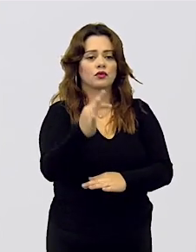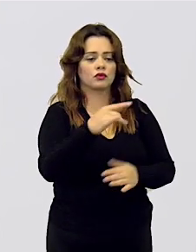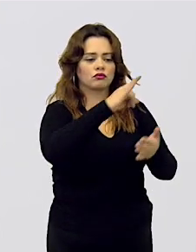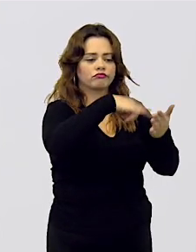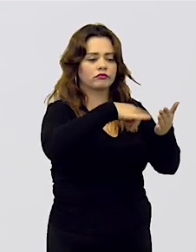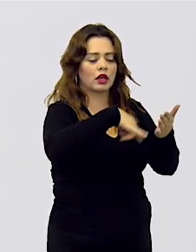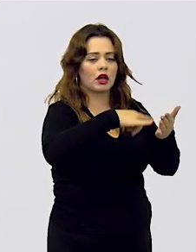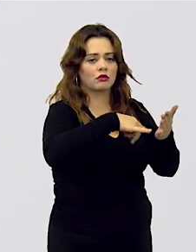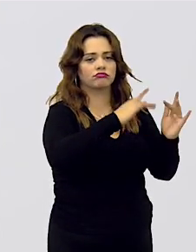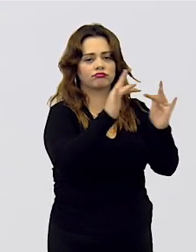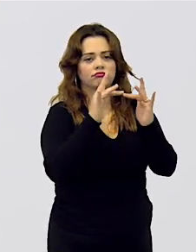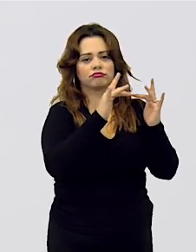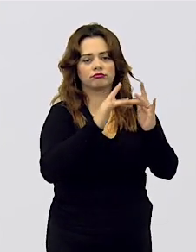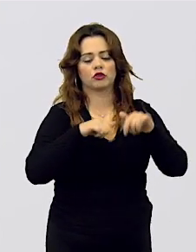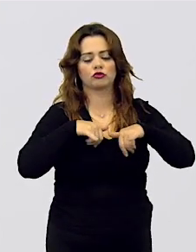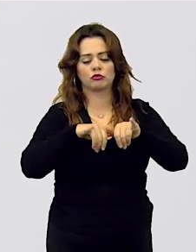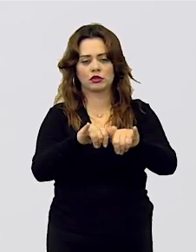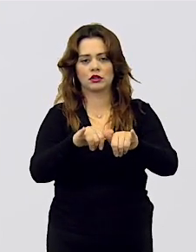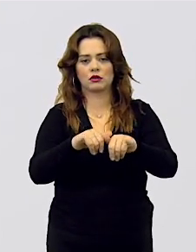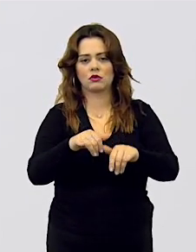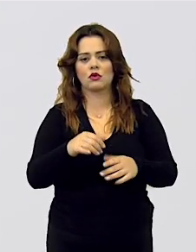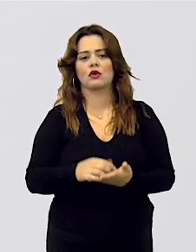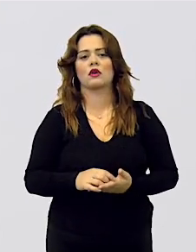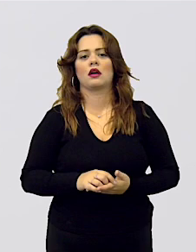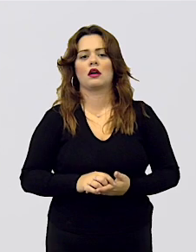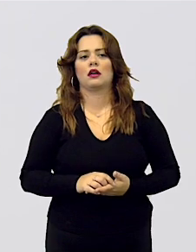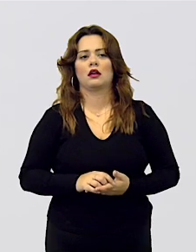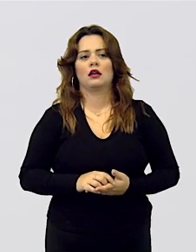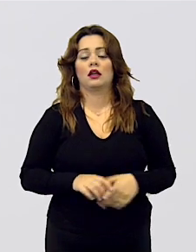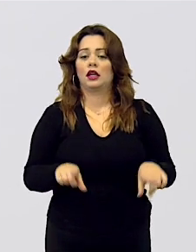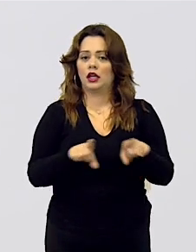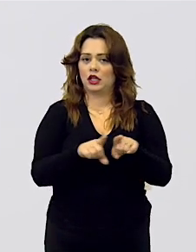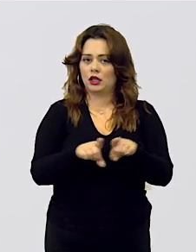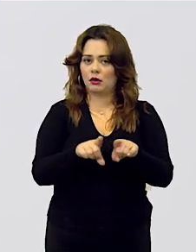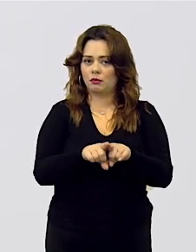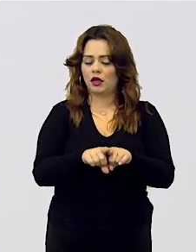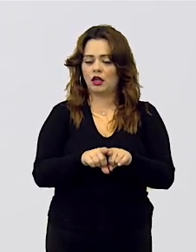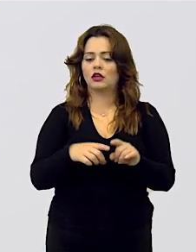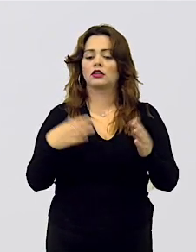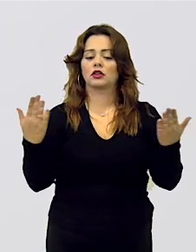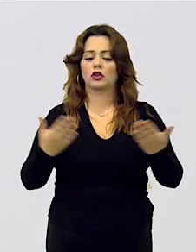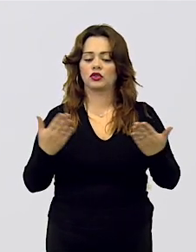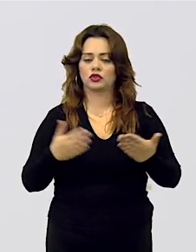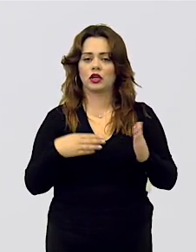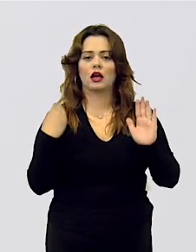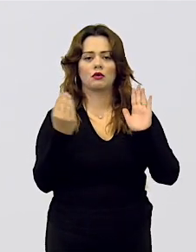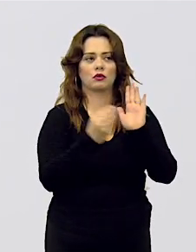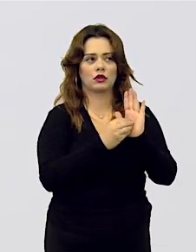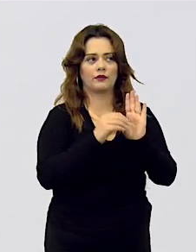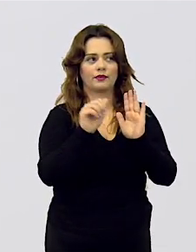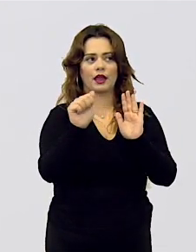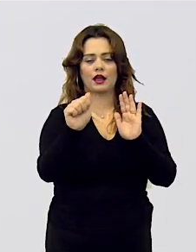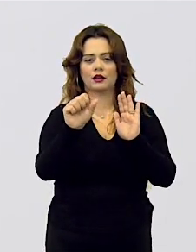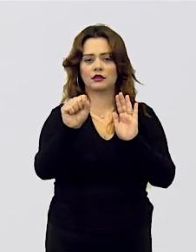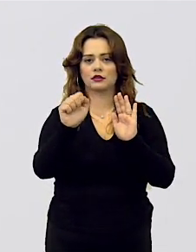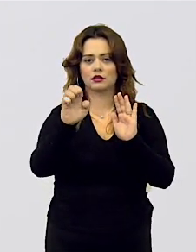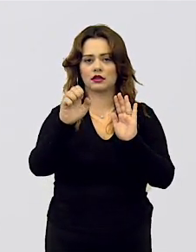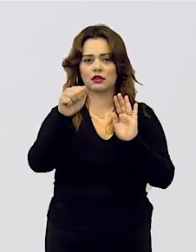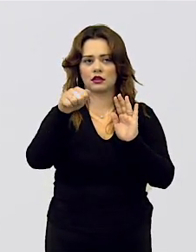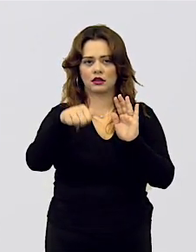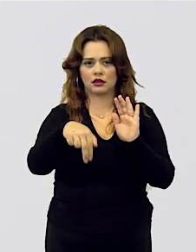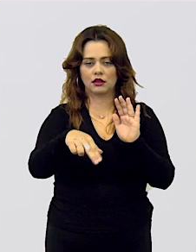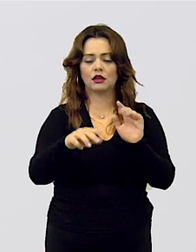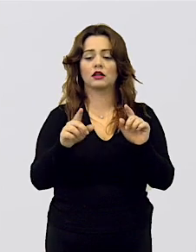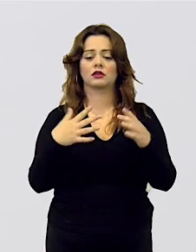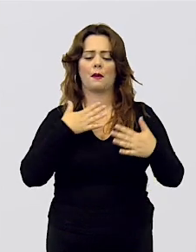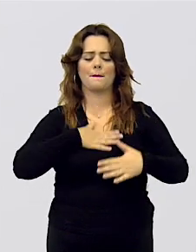comercial o diálogo exploratório com também já foi concluído e azian tornou-se assim um